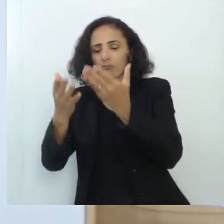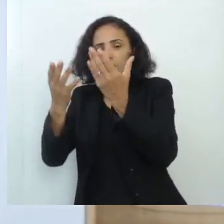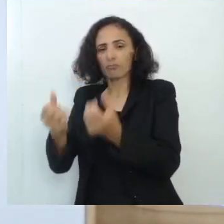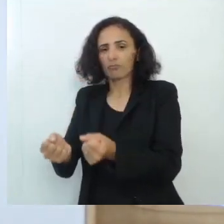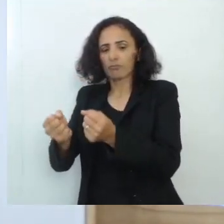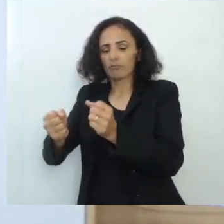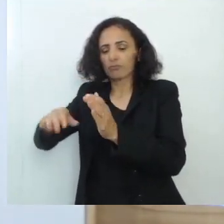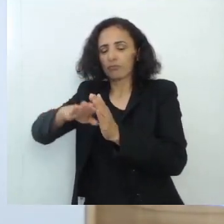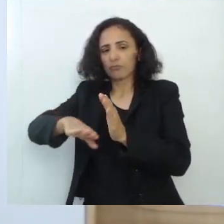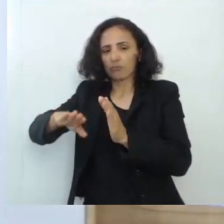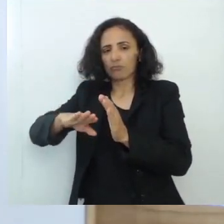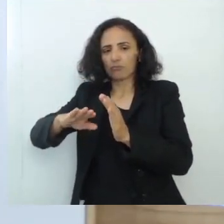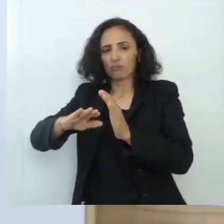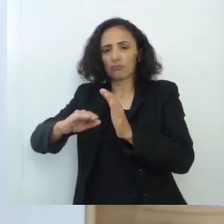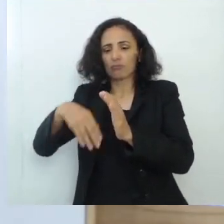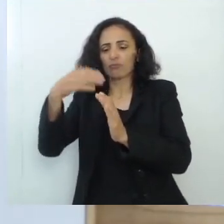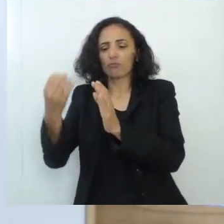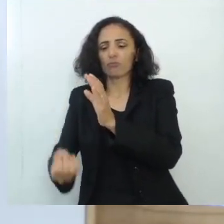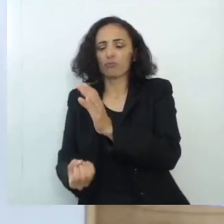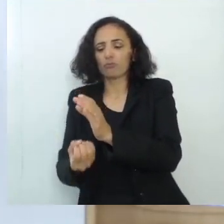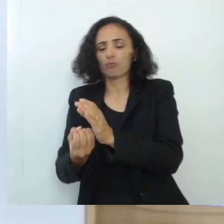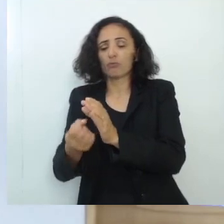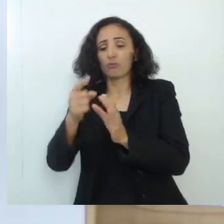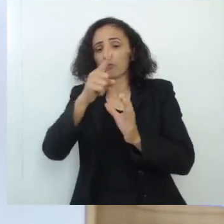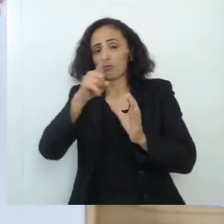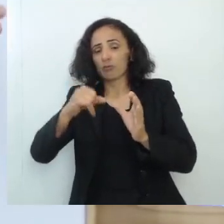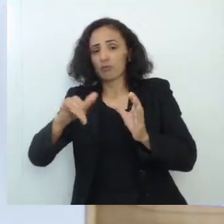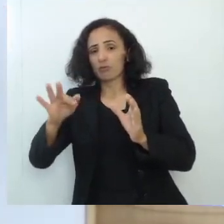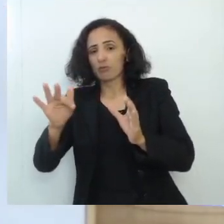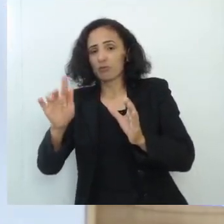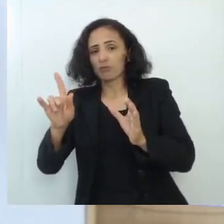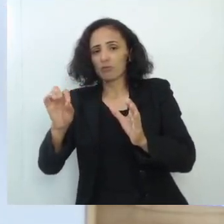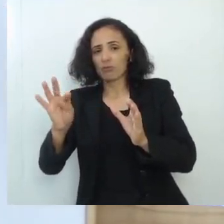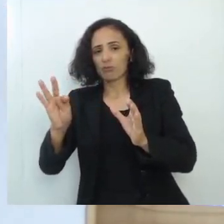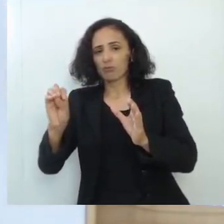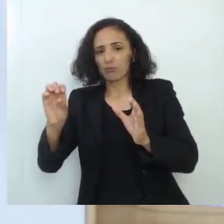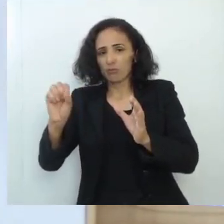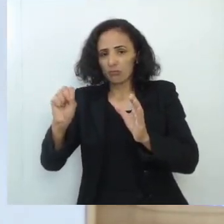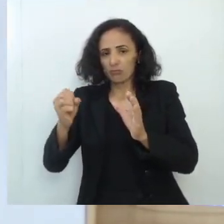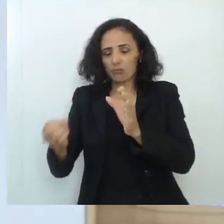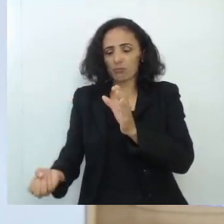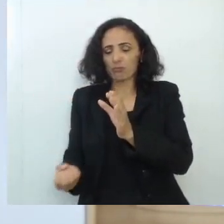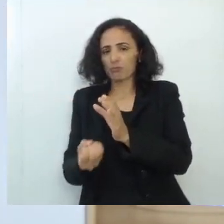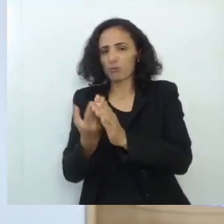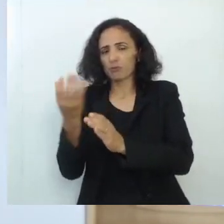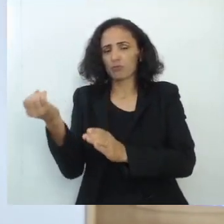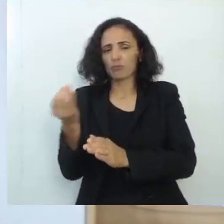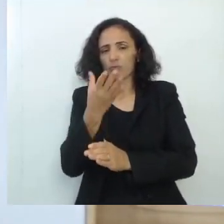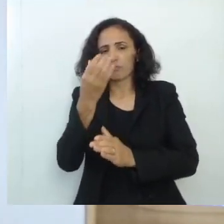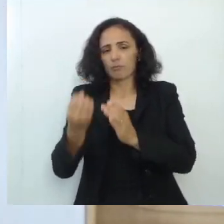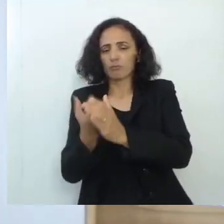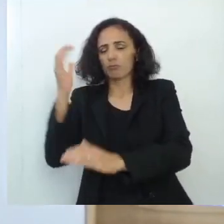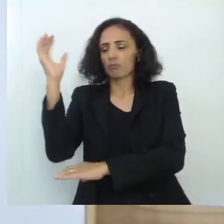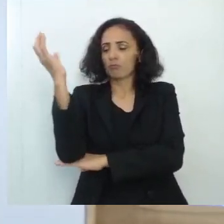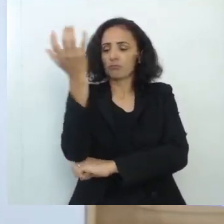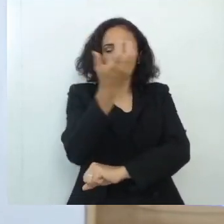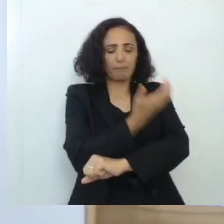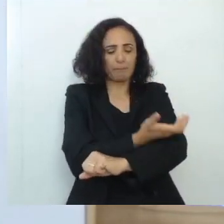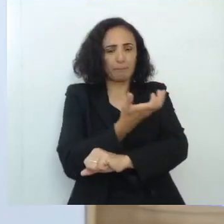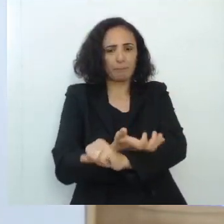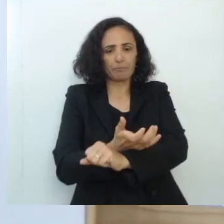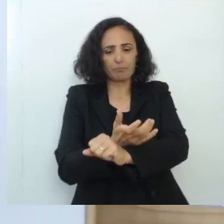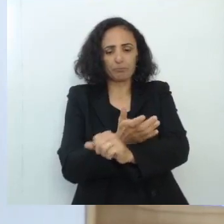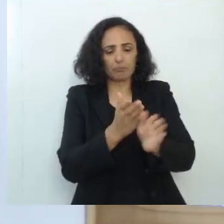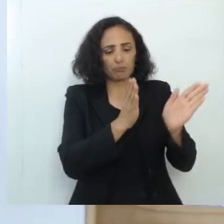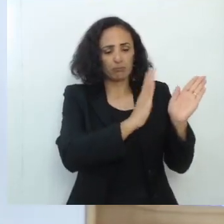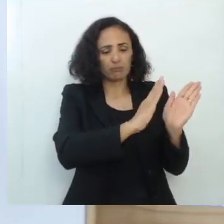E quando eles fecundam, eles formam um zigoto. Formando um zigoto, formam uma nova planta. Então você tem toda uma